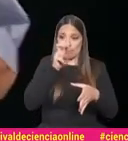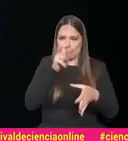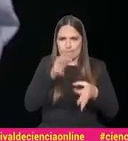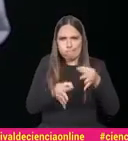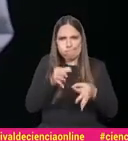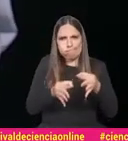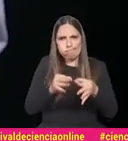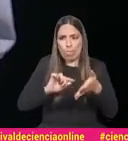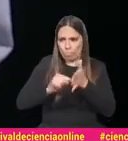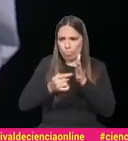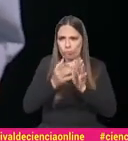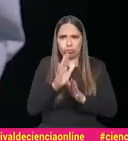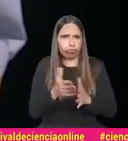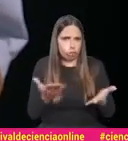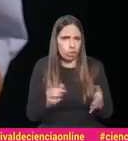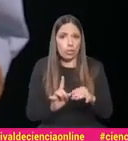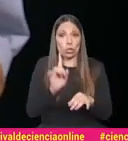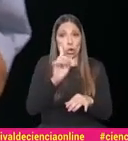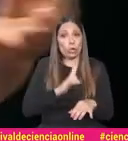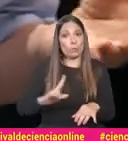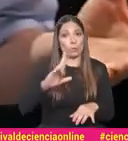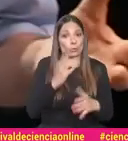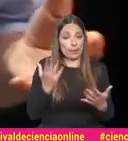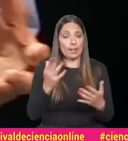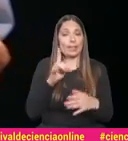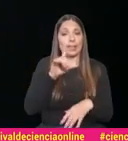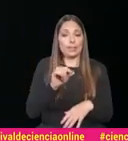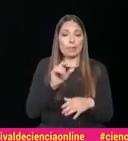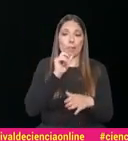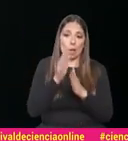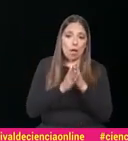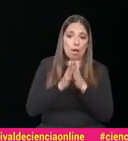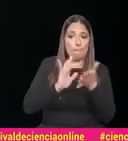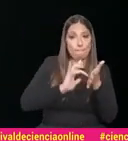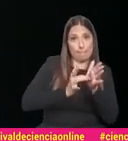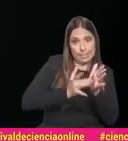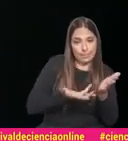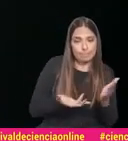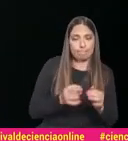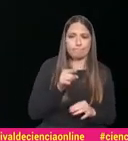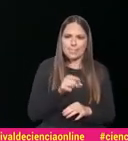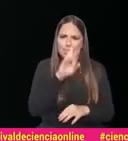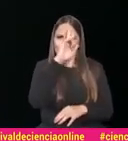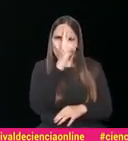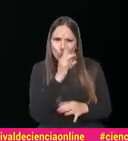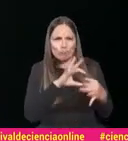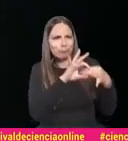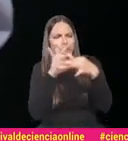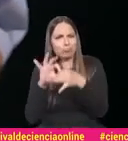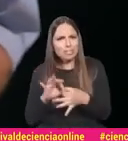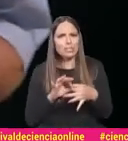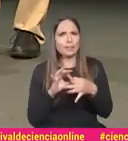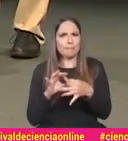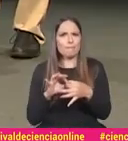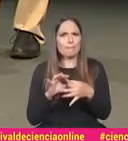testes clínicos no norte de Portugal e será também usado no Brasil. É este esforço de mobilizar